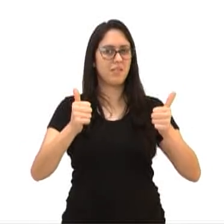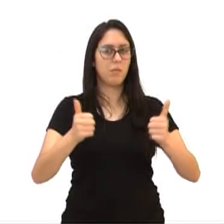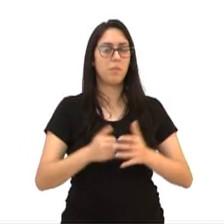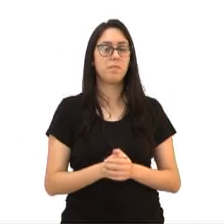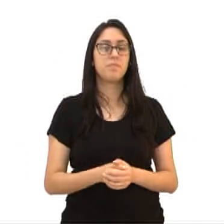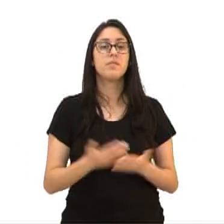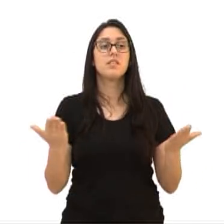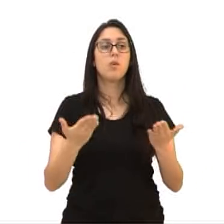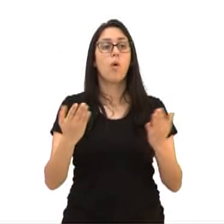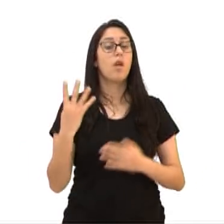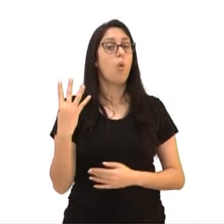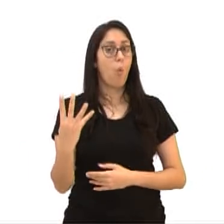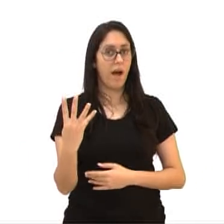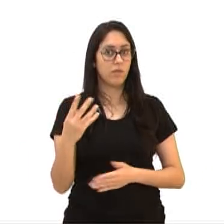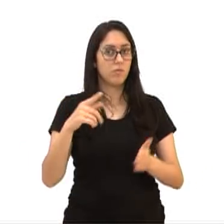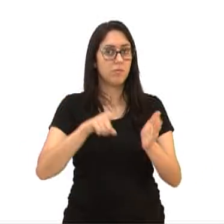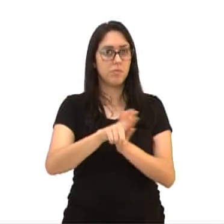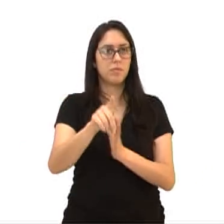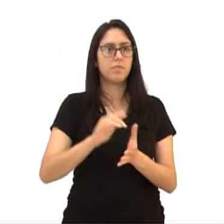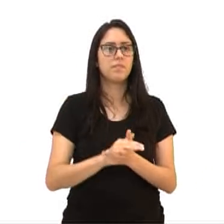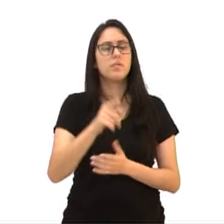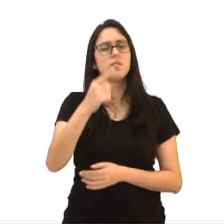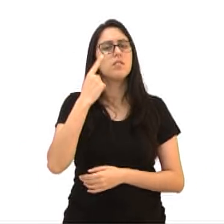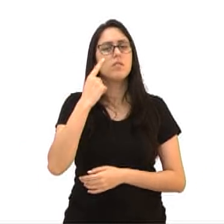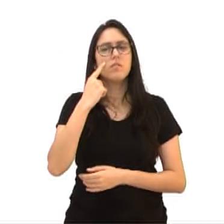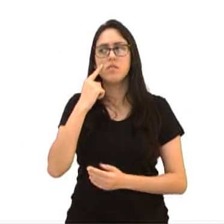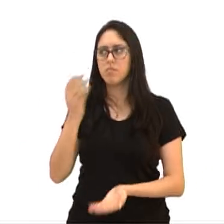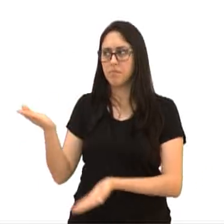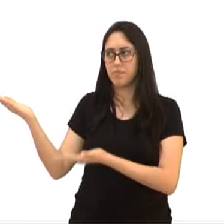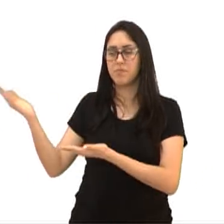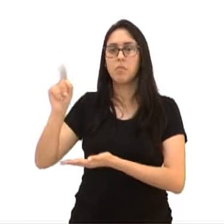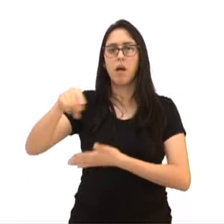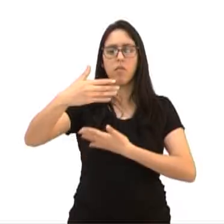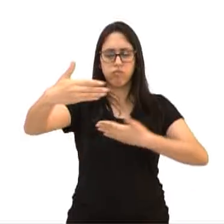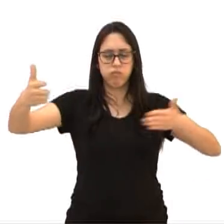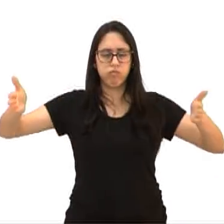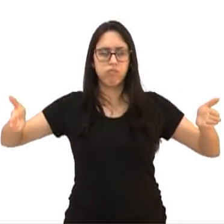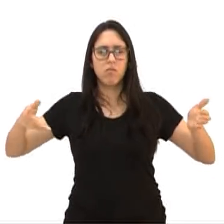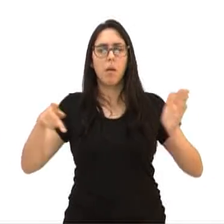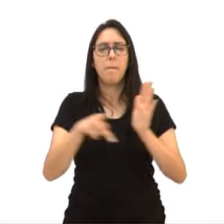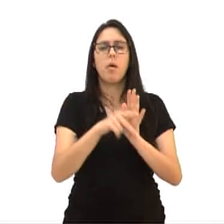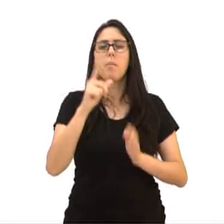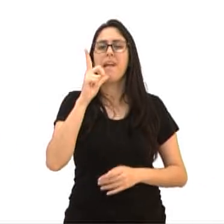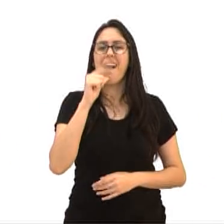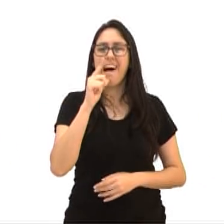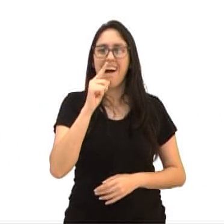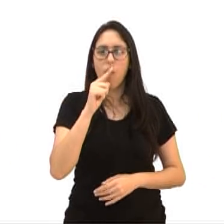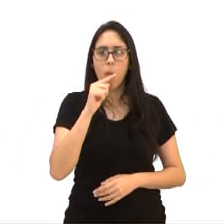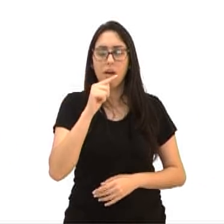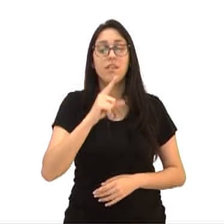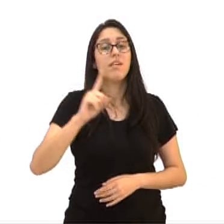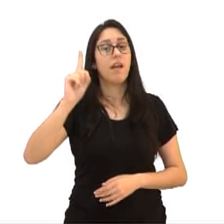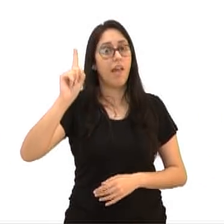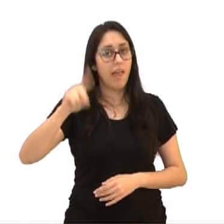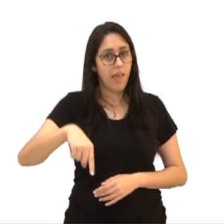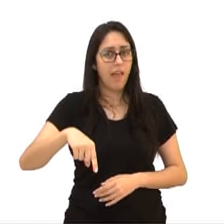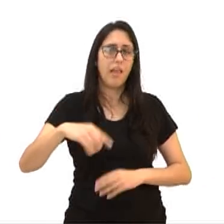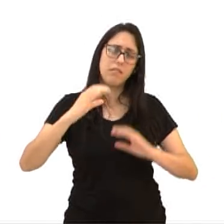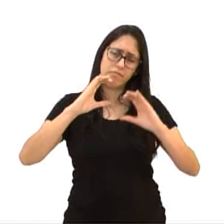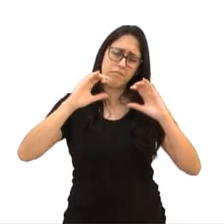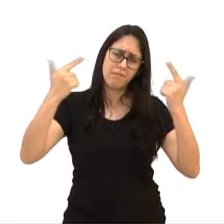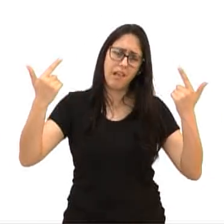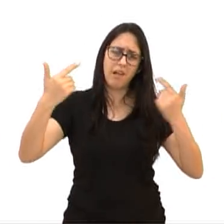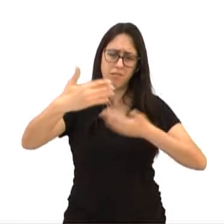diz? Observe abaixo as dimensões internas de um reservatório de água, que possui o formato de, claro, né,